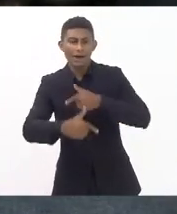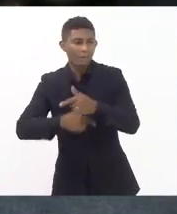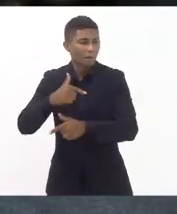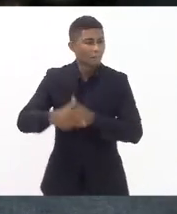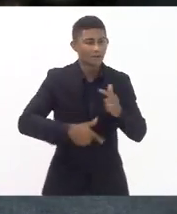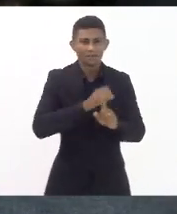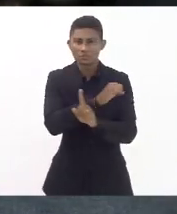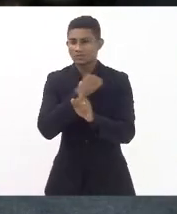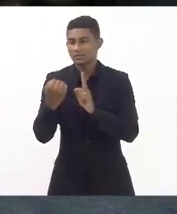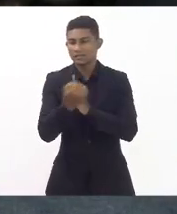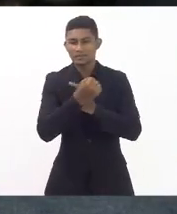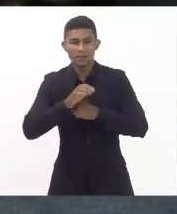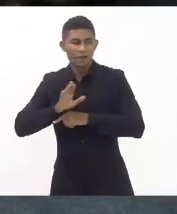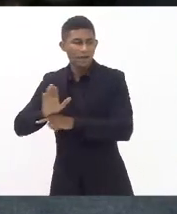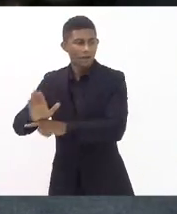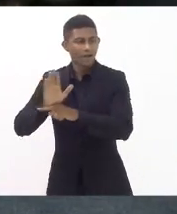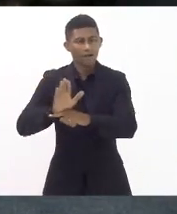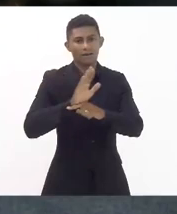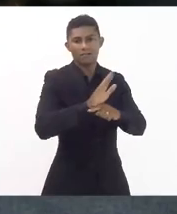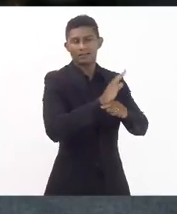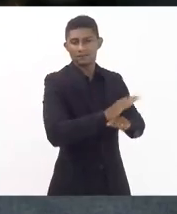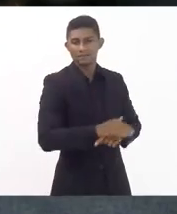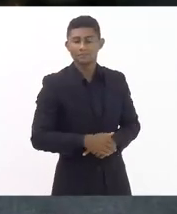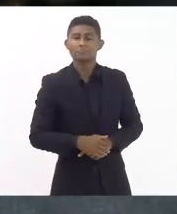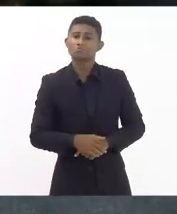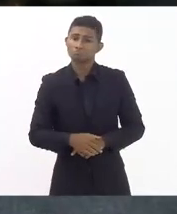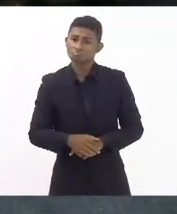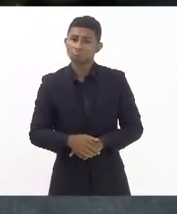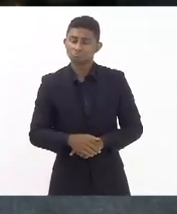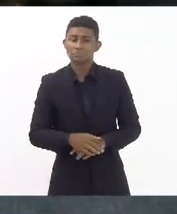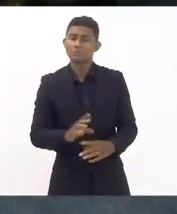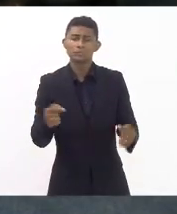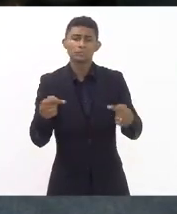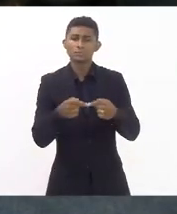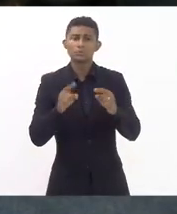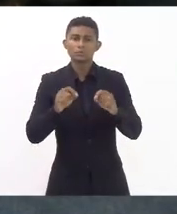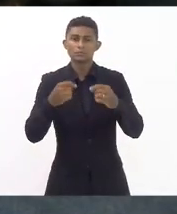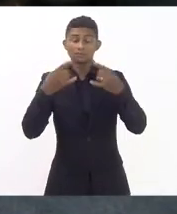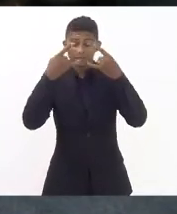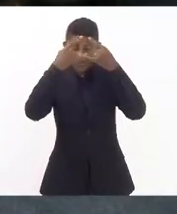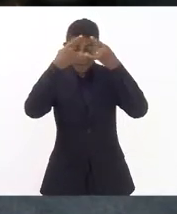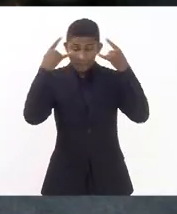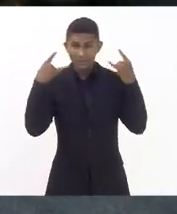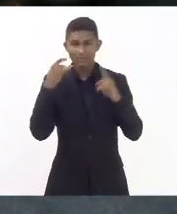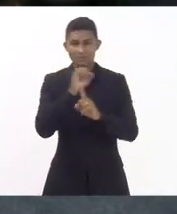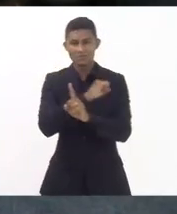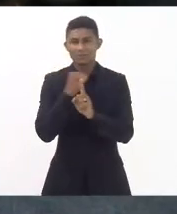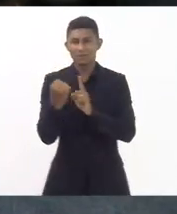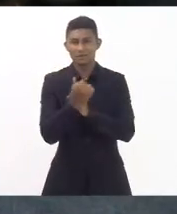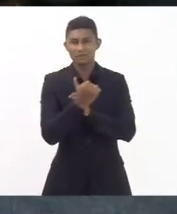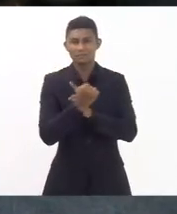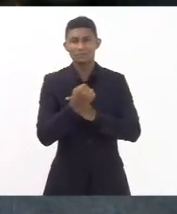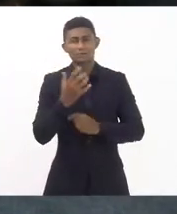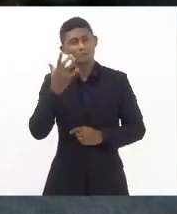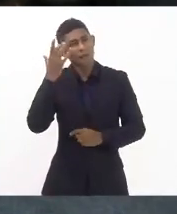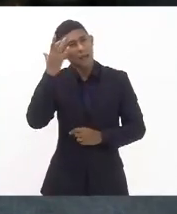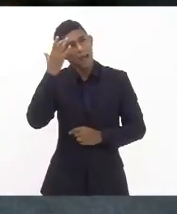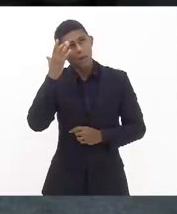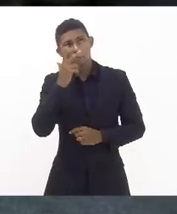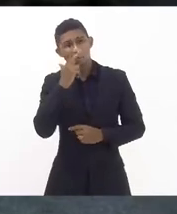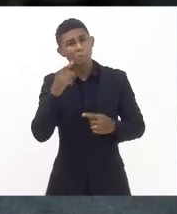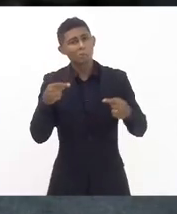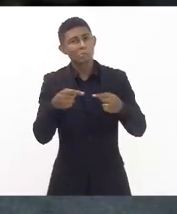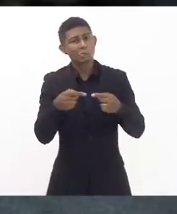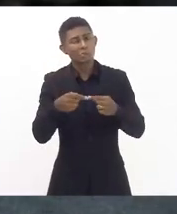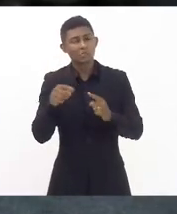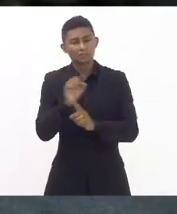grande. E chama pelo capitalismo social. Eu falo que talvez seja o socialismo do lucro,